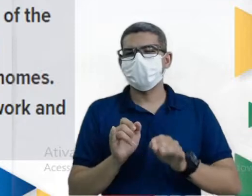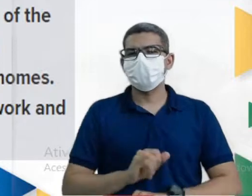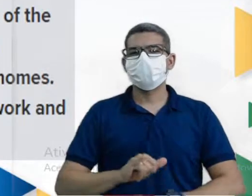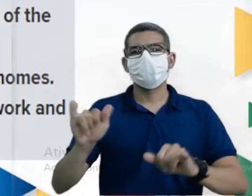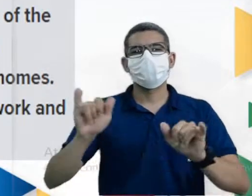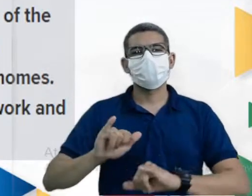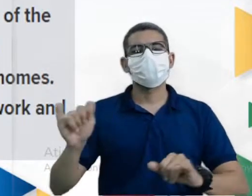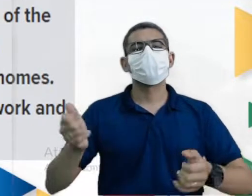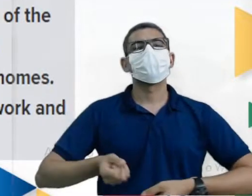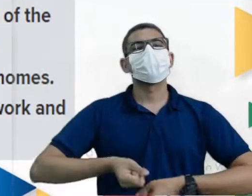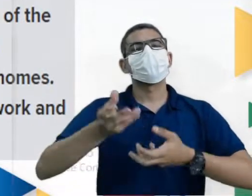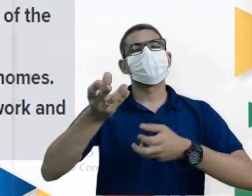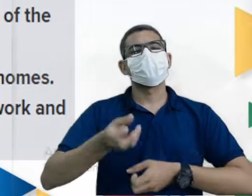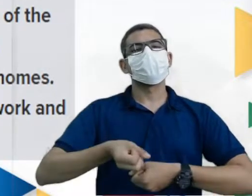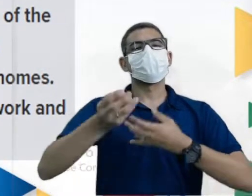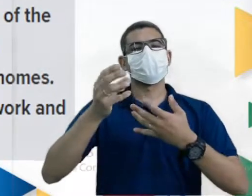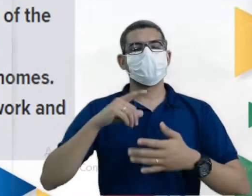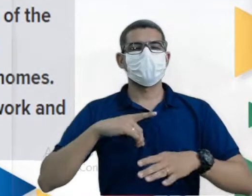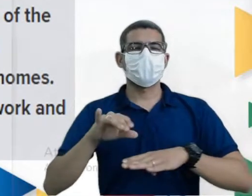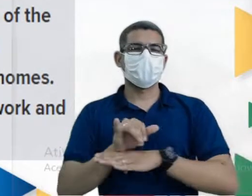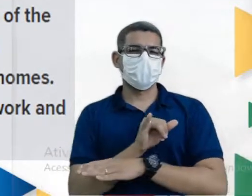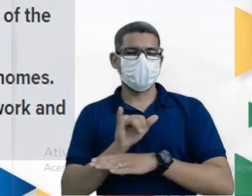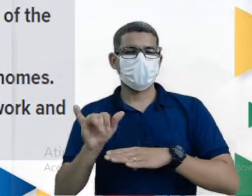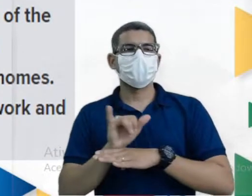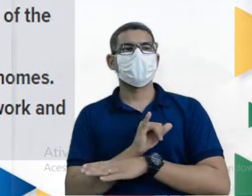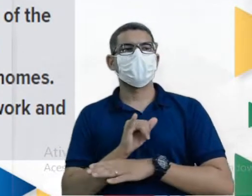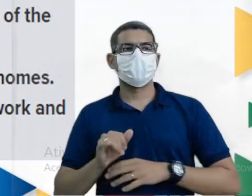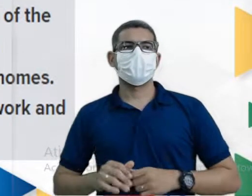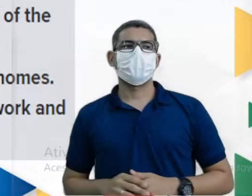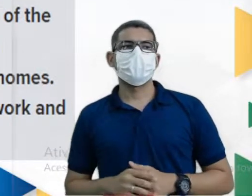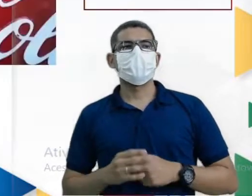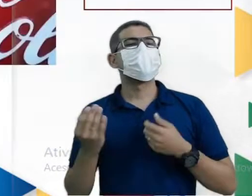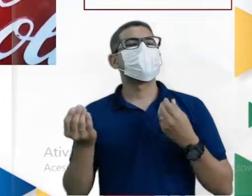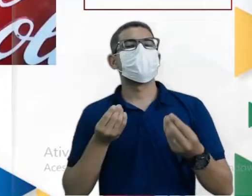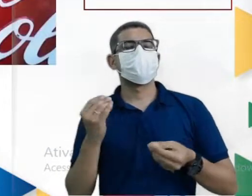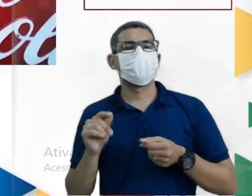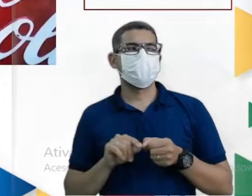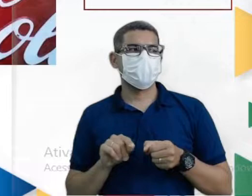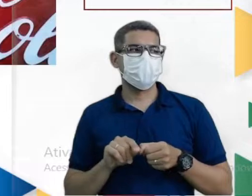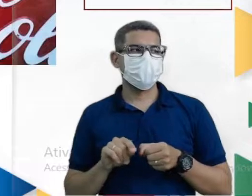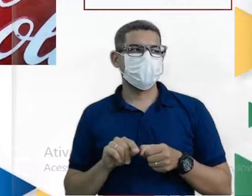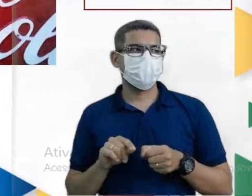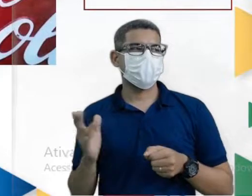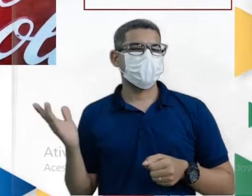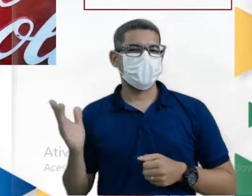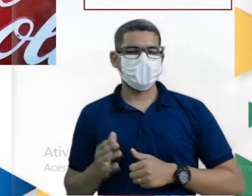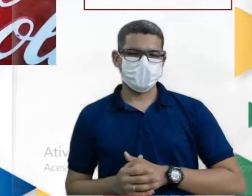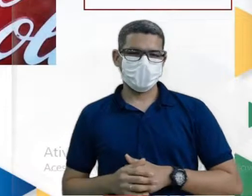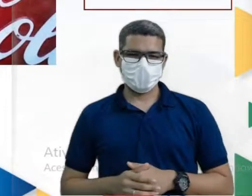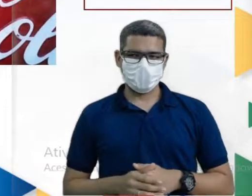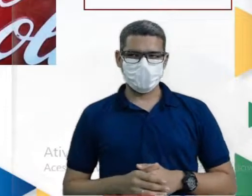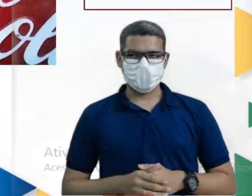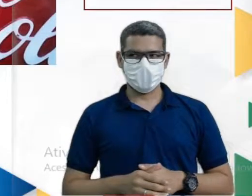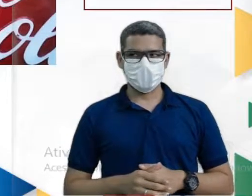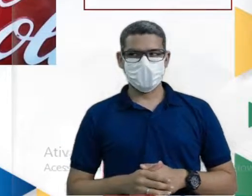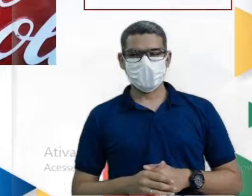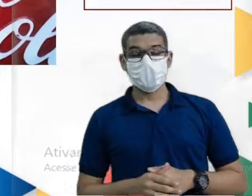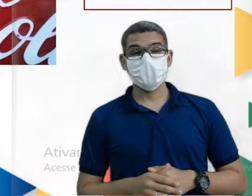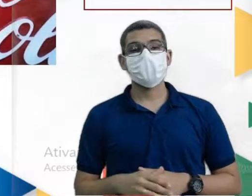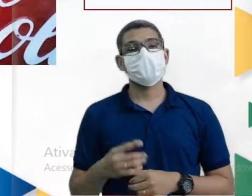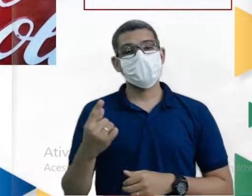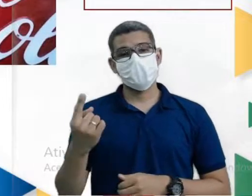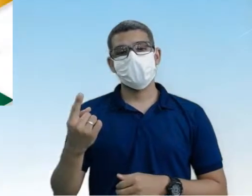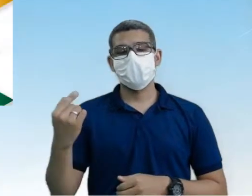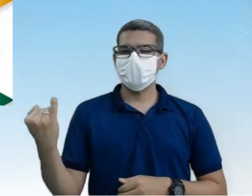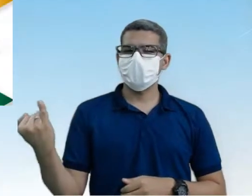uma estratégia, como tem destacado. Então, vamos ver como é que isso funciona na prática. Mas um passo importante